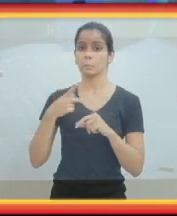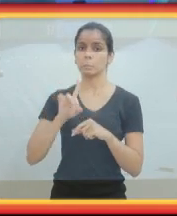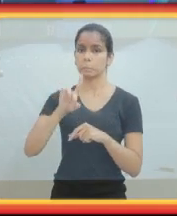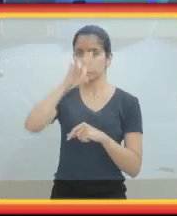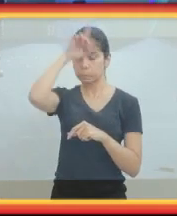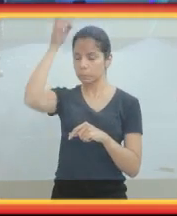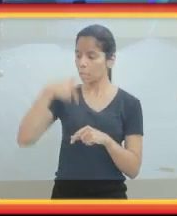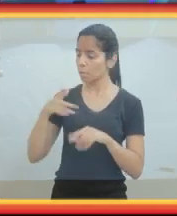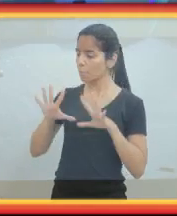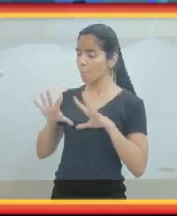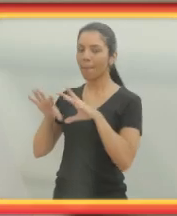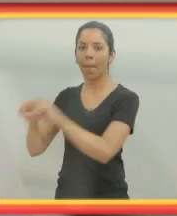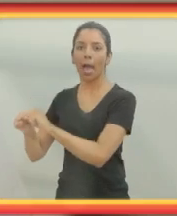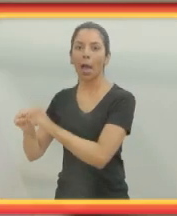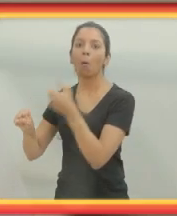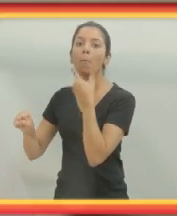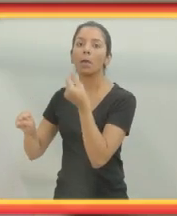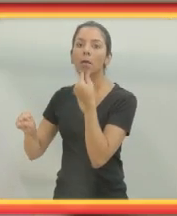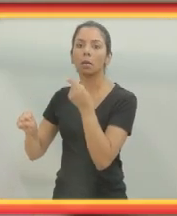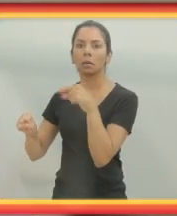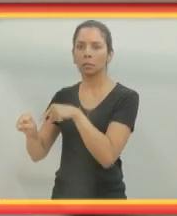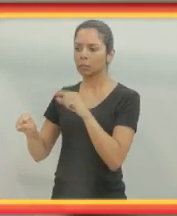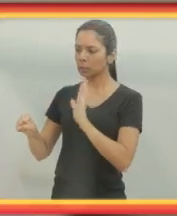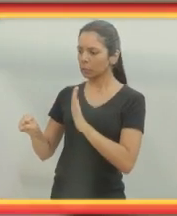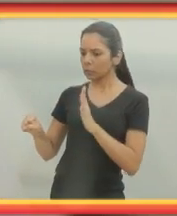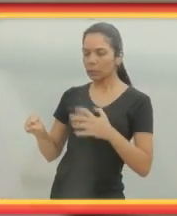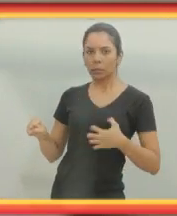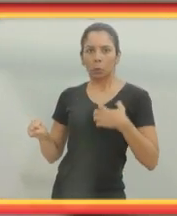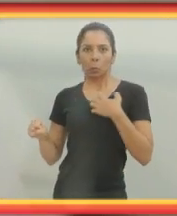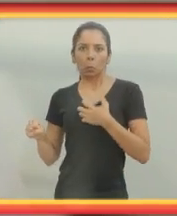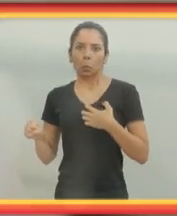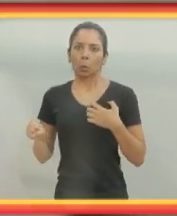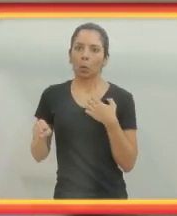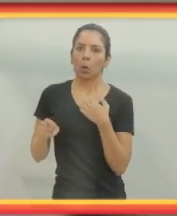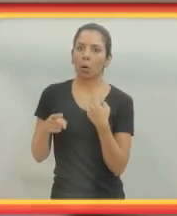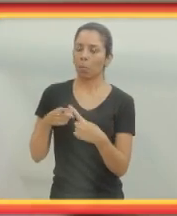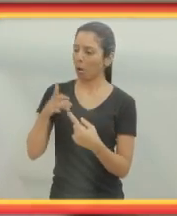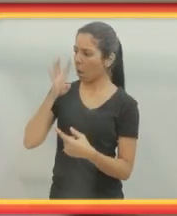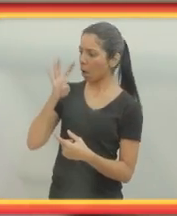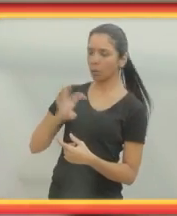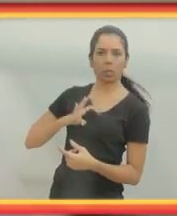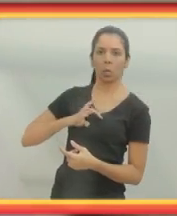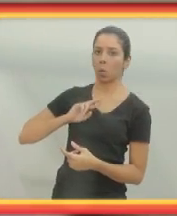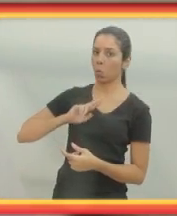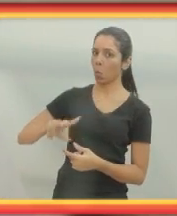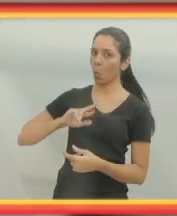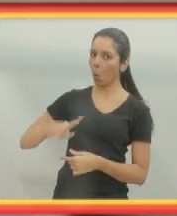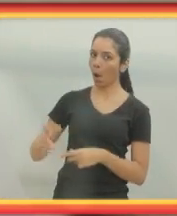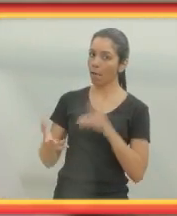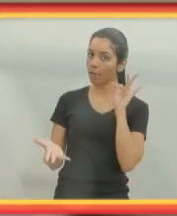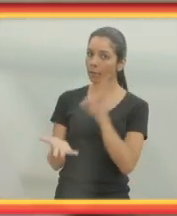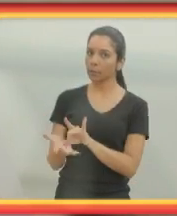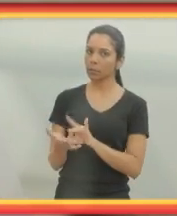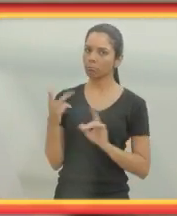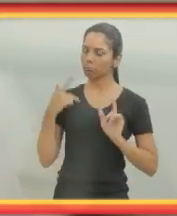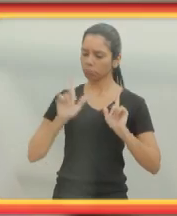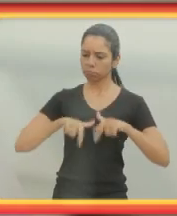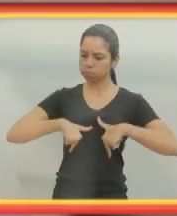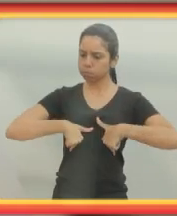inadvertidamente segura nele. E ele, já acossado por uma acusação que não é